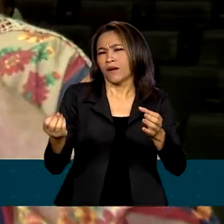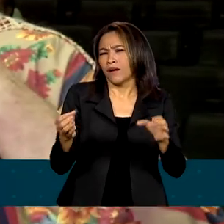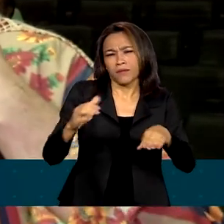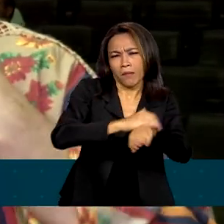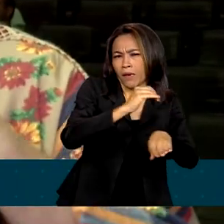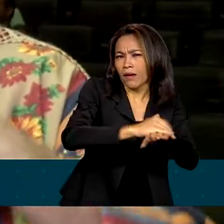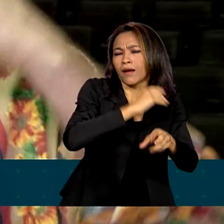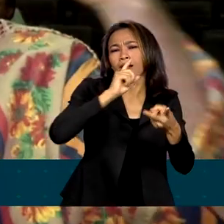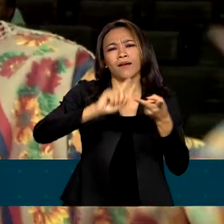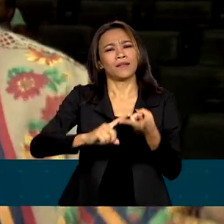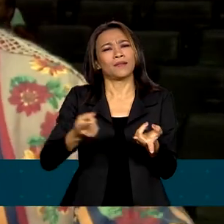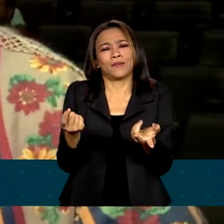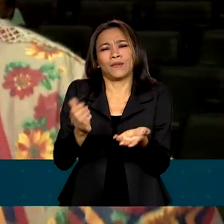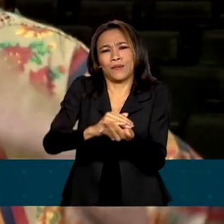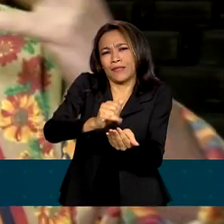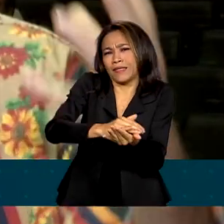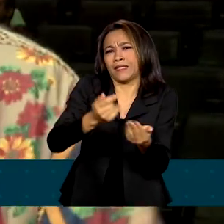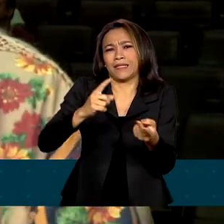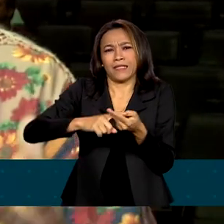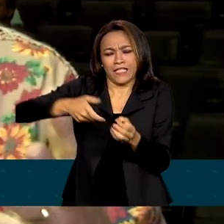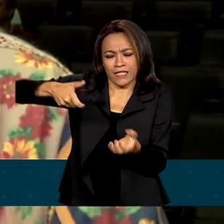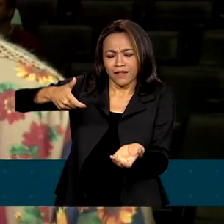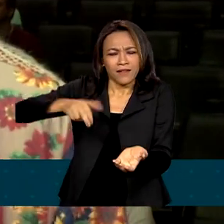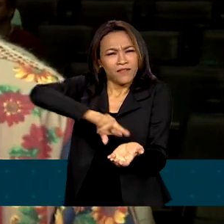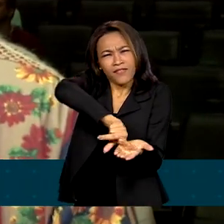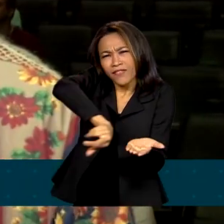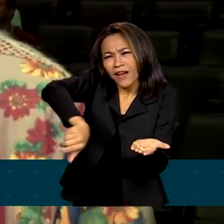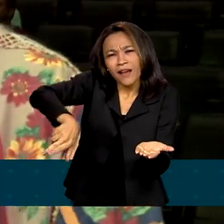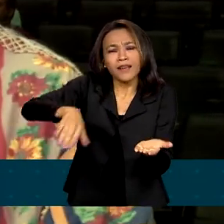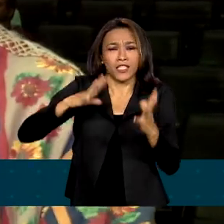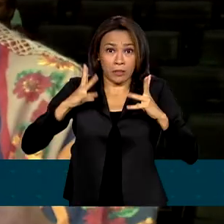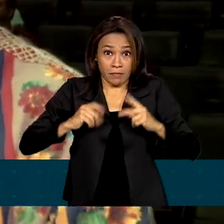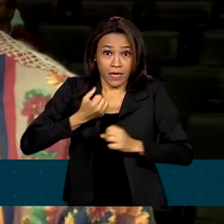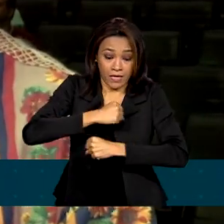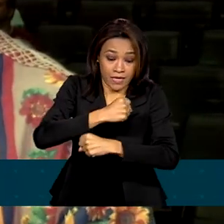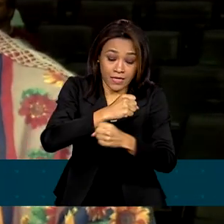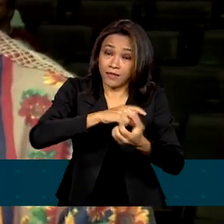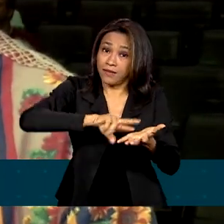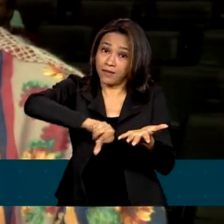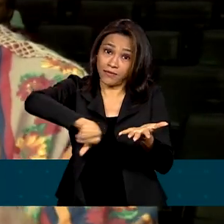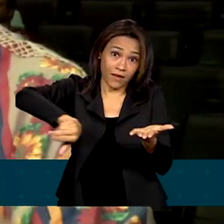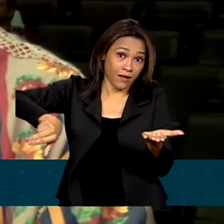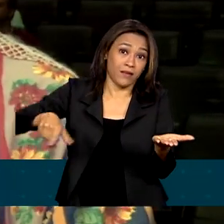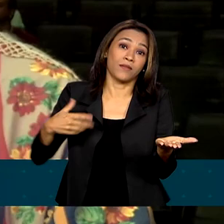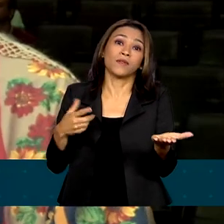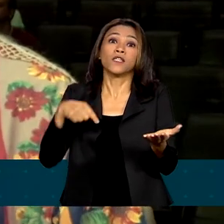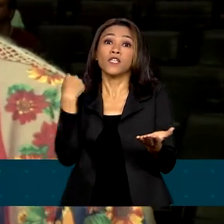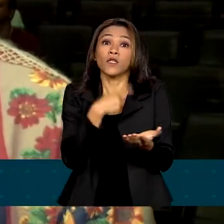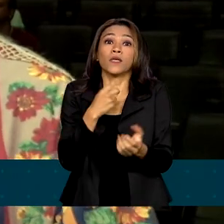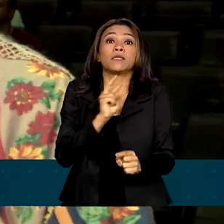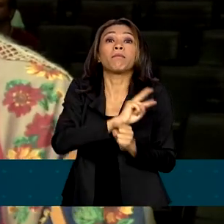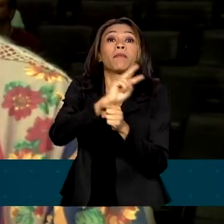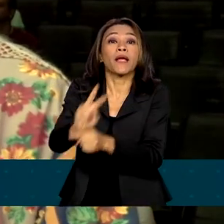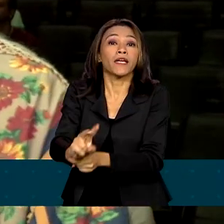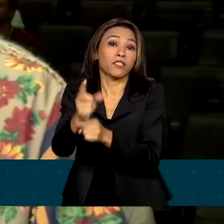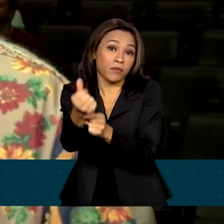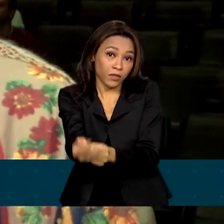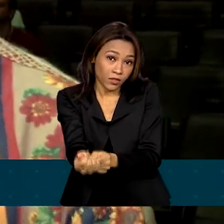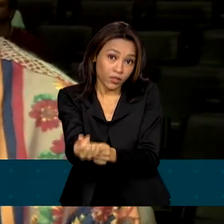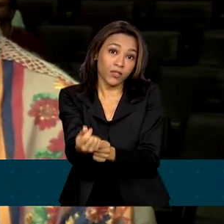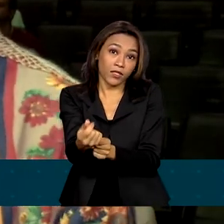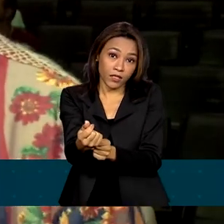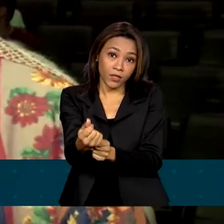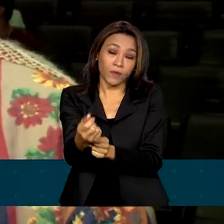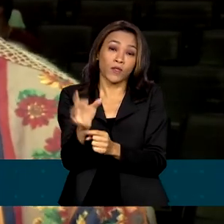sapato, sabonete, desinfetante, todo tipo de material. E a gente empresta dinheiro numa moeda local, que a gente chama de moeda social, porque ela